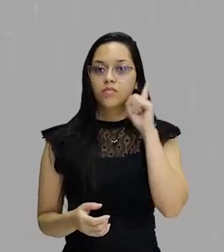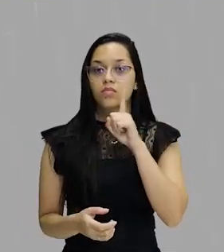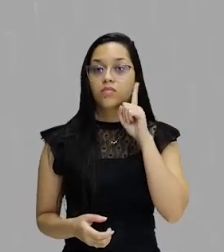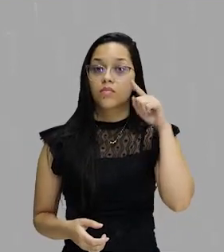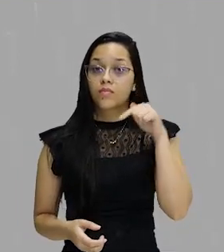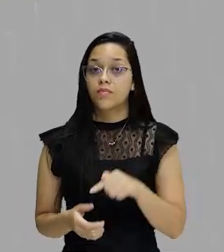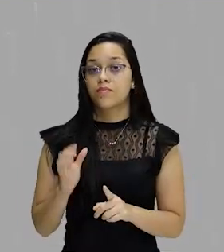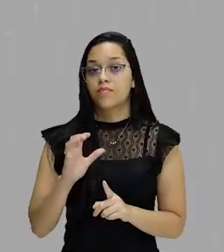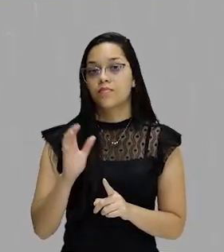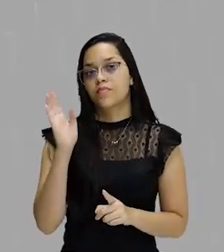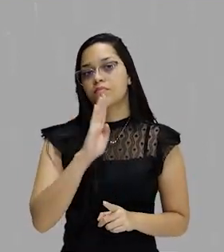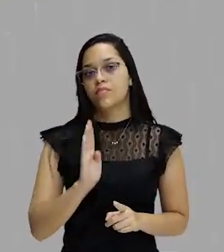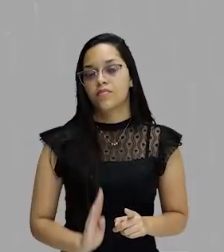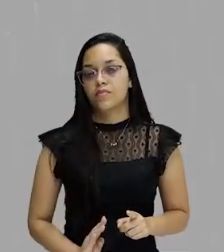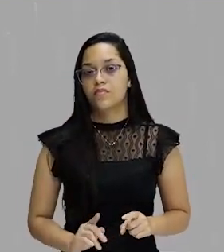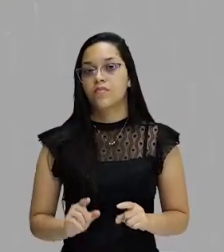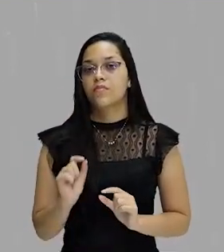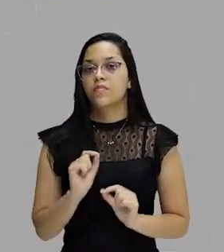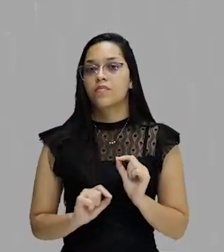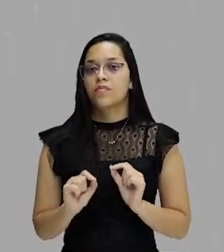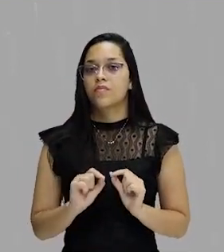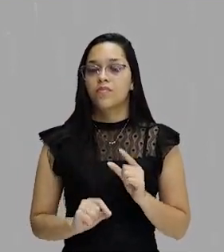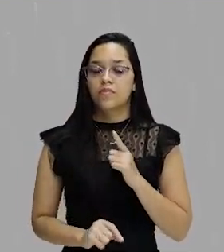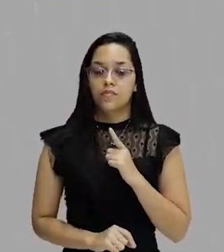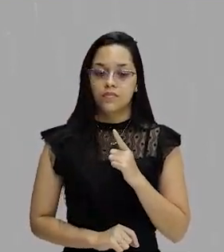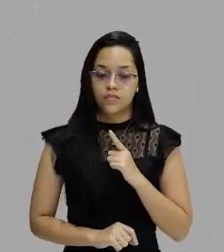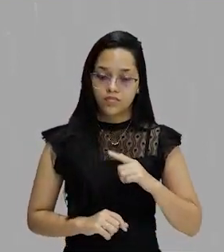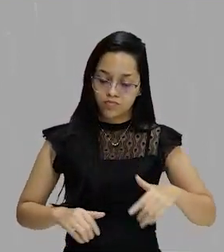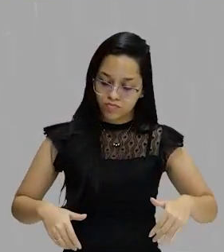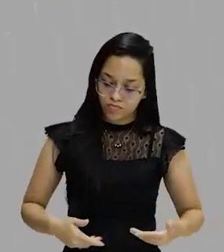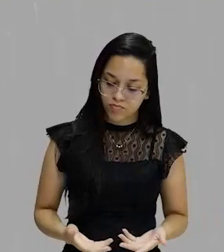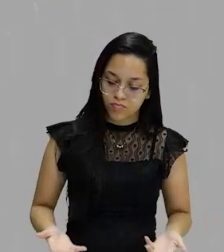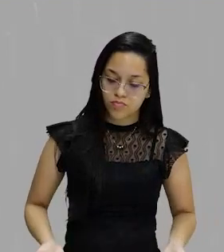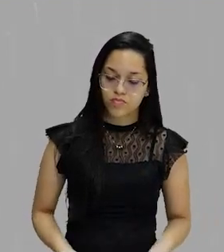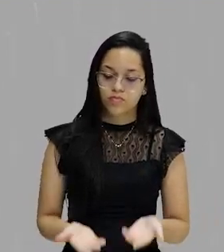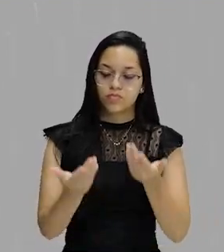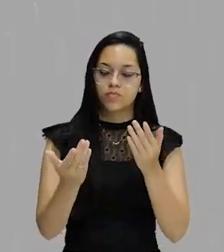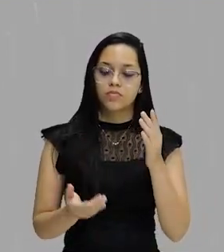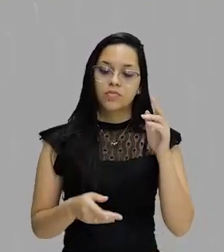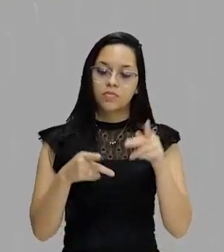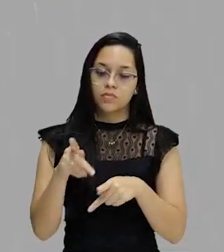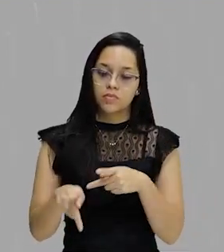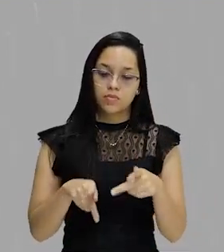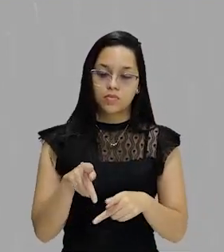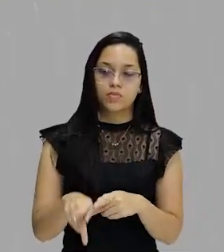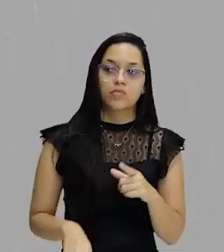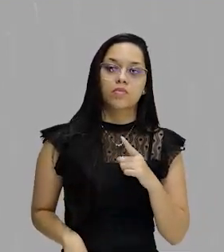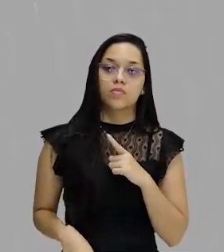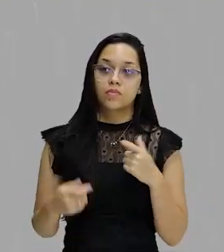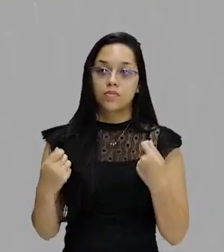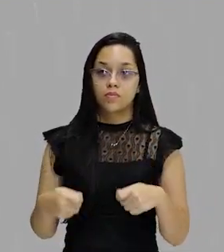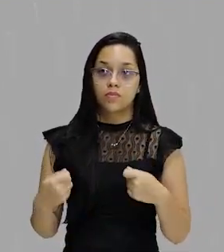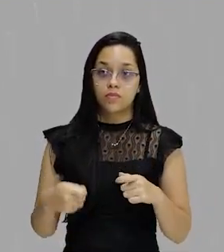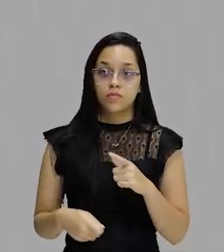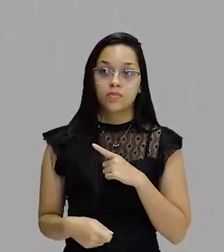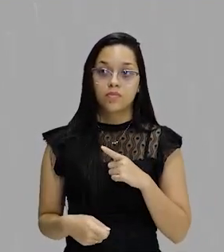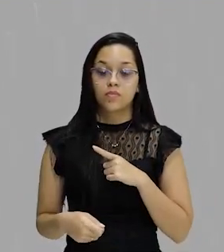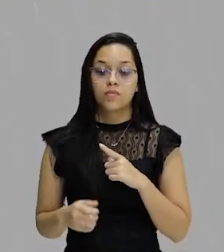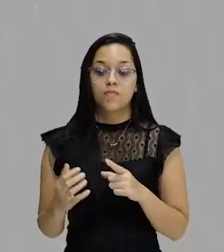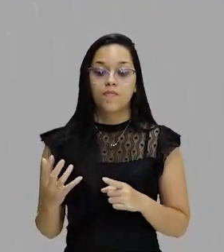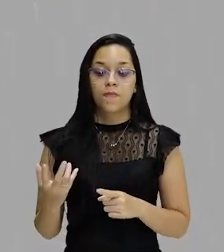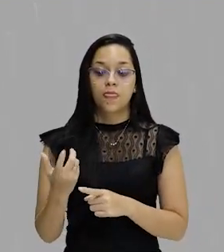Brasil. Justamente para quê? Para que emergisse essa cultura nacional popular, seria preciso levar a arte ao